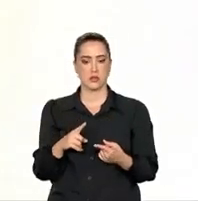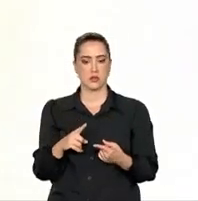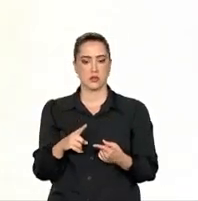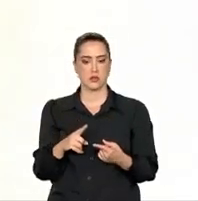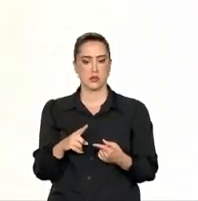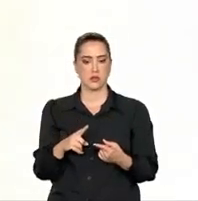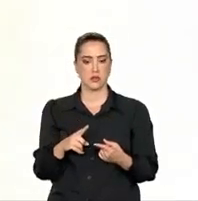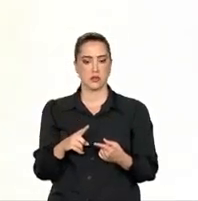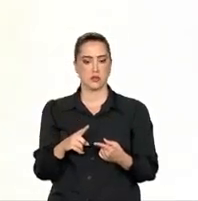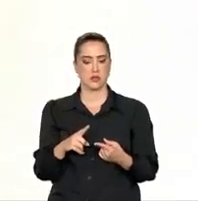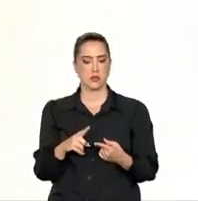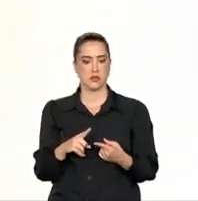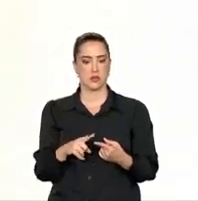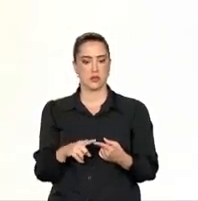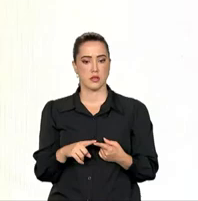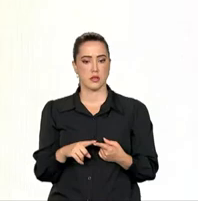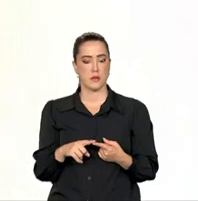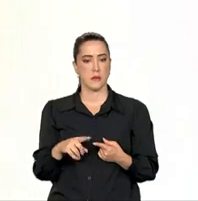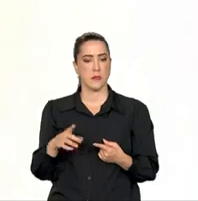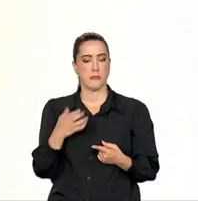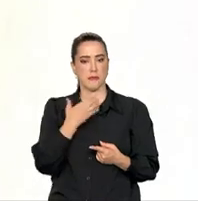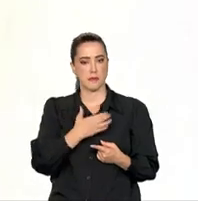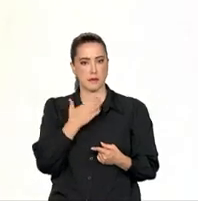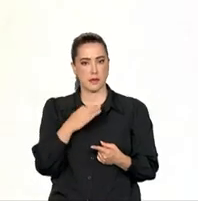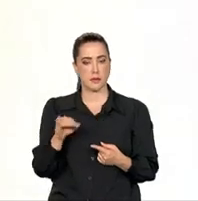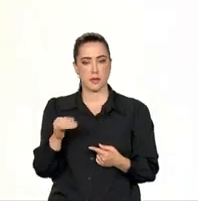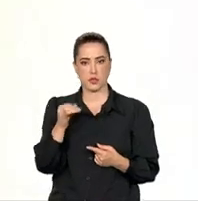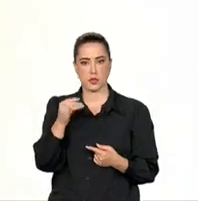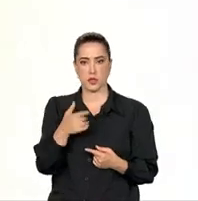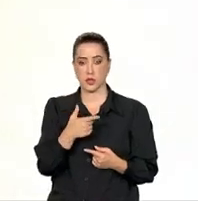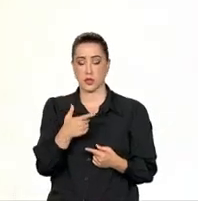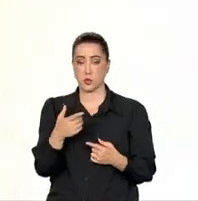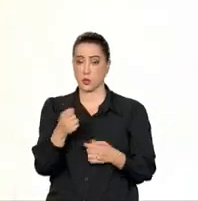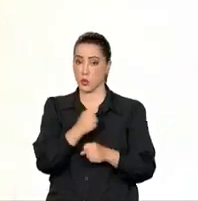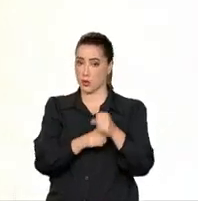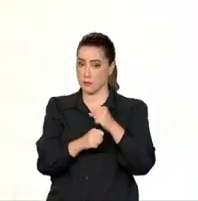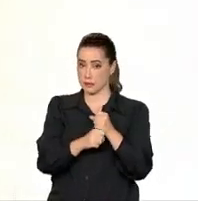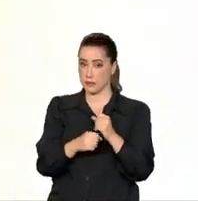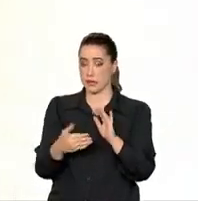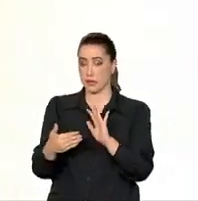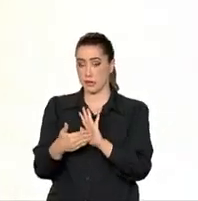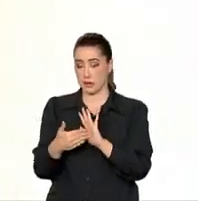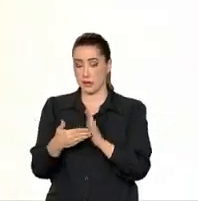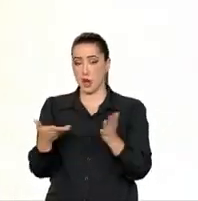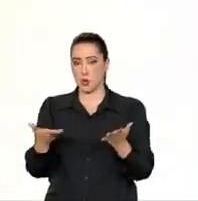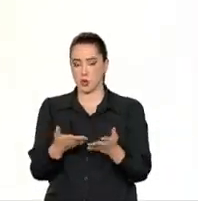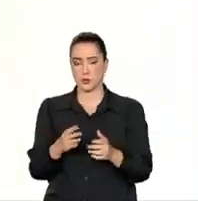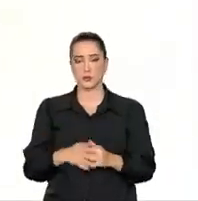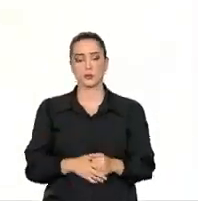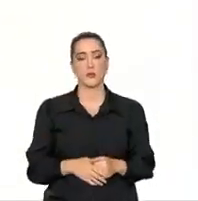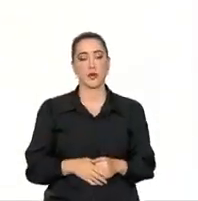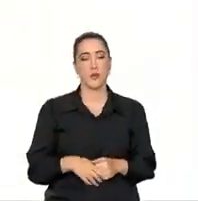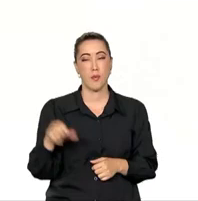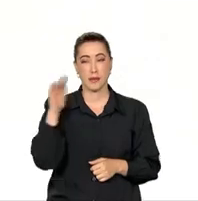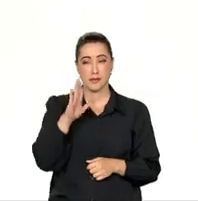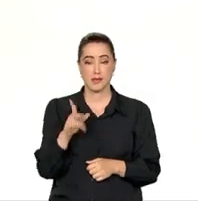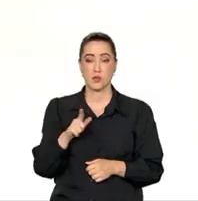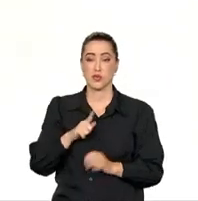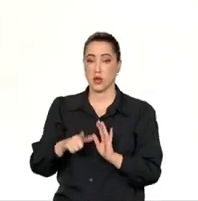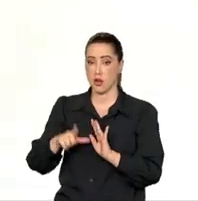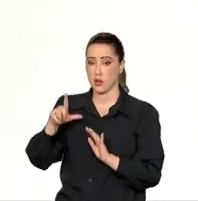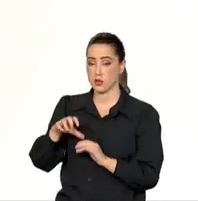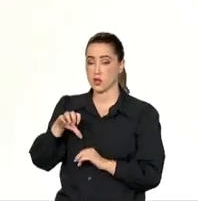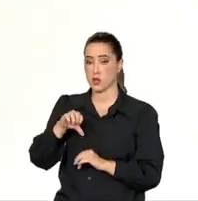22, janeiro de 23. Recebemos o Brasil com 94 milhões e 700